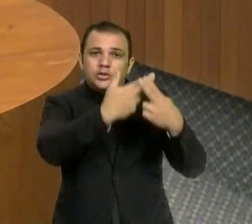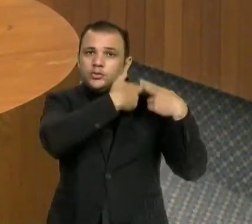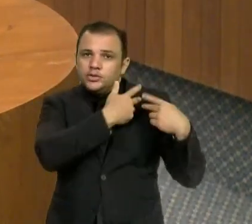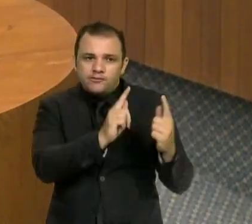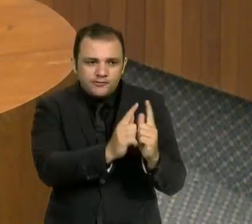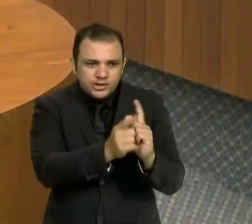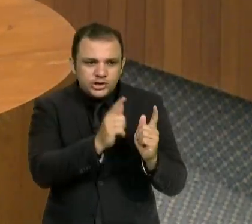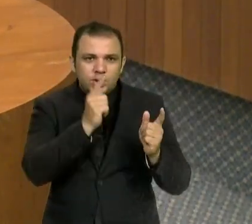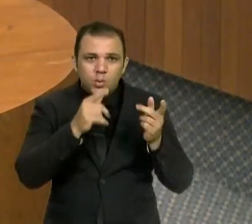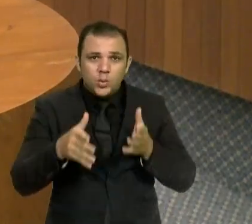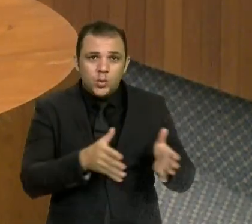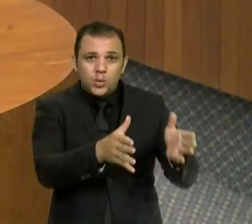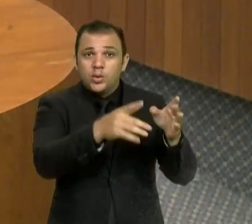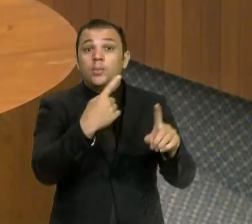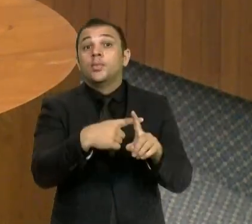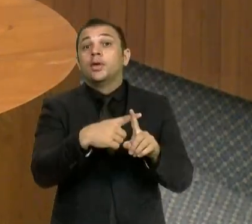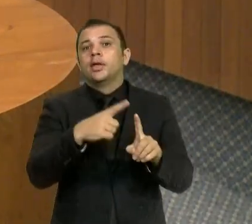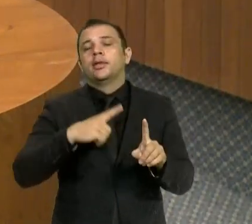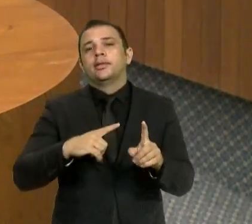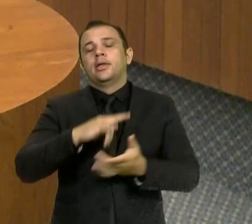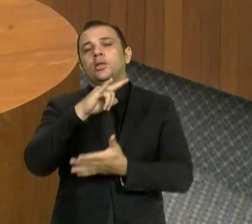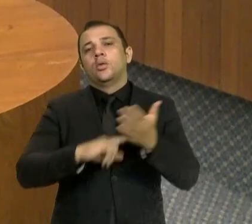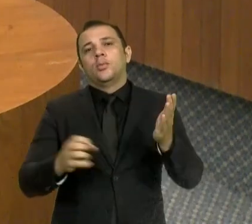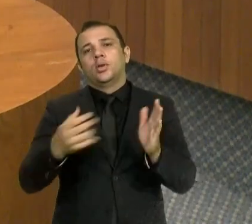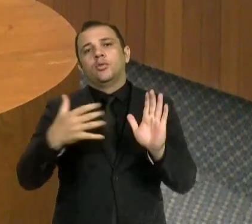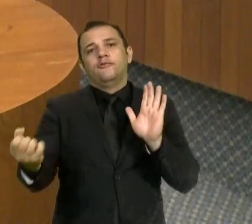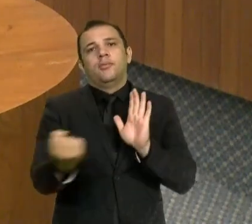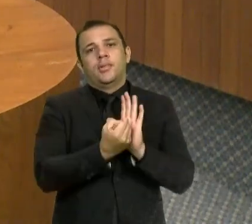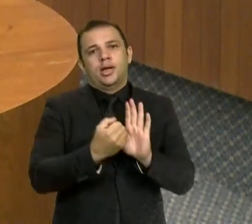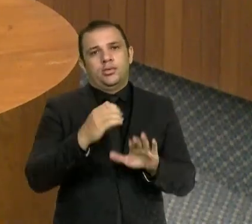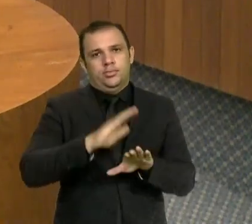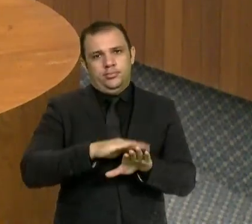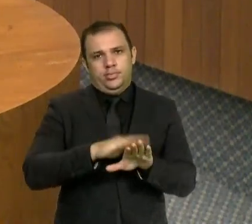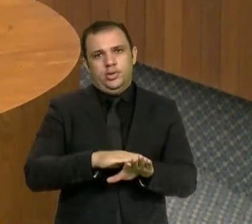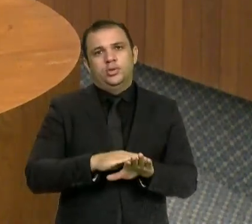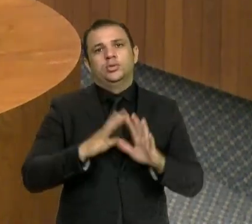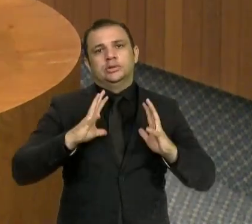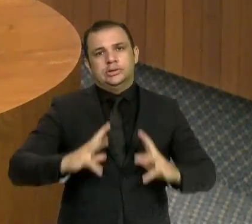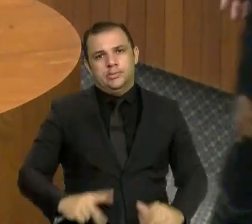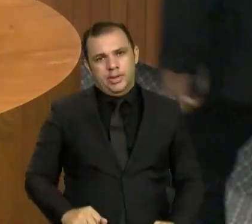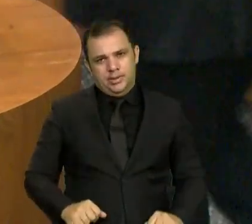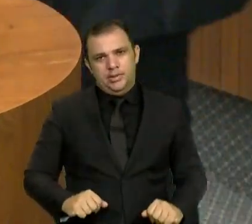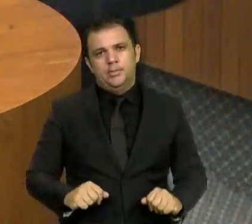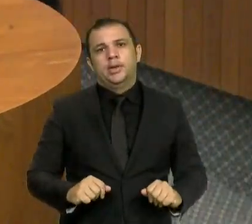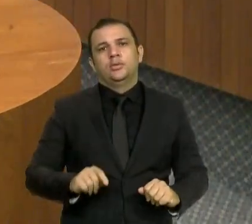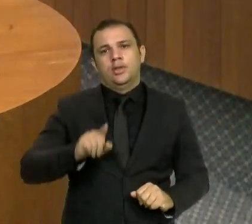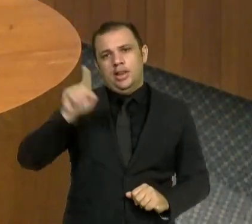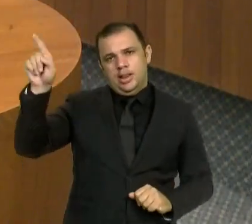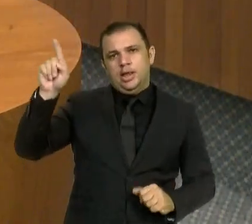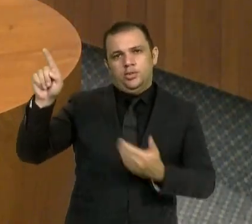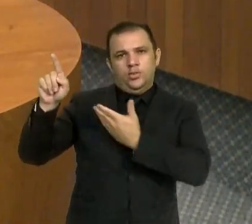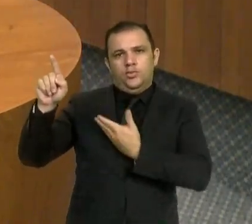do novo marco do saneamento ambiental, agora do governo federal, com a criação da ANA e atribuindo